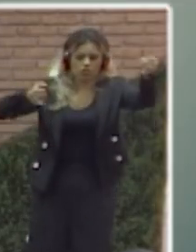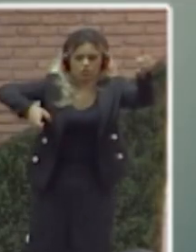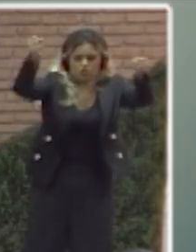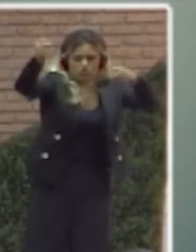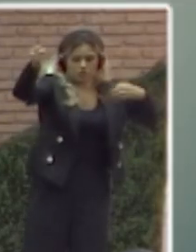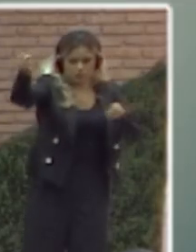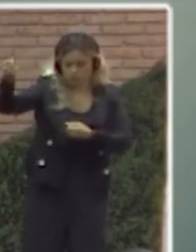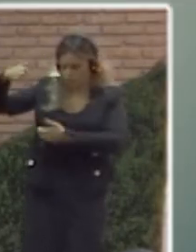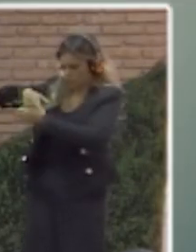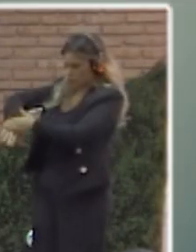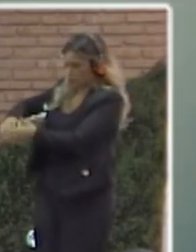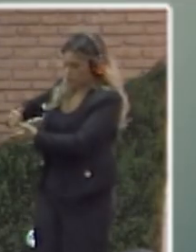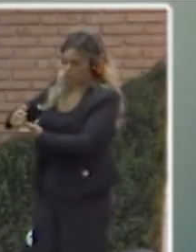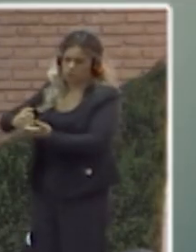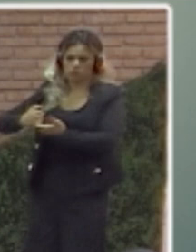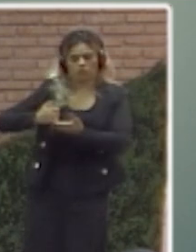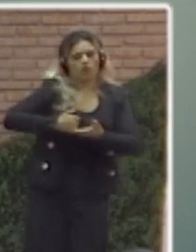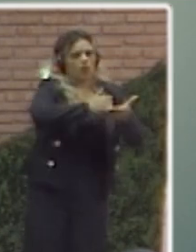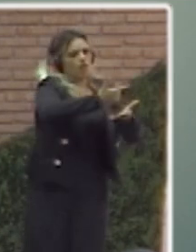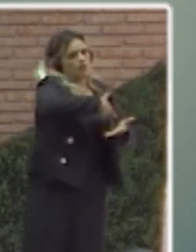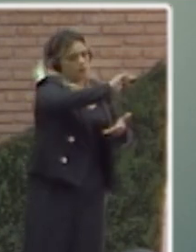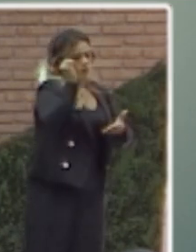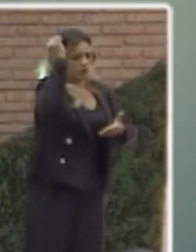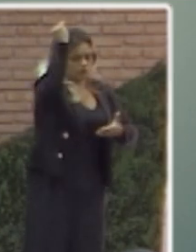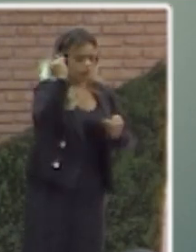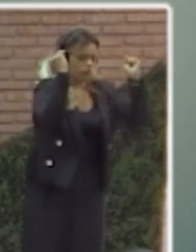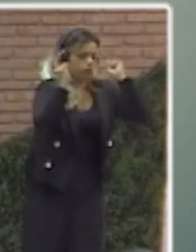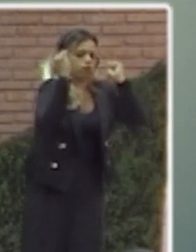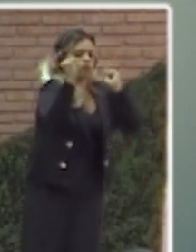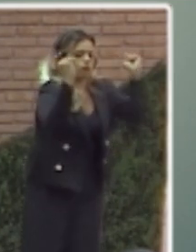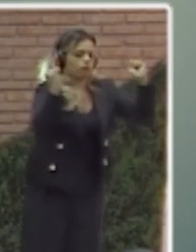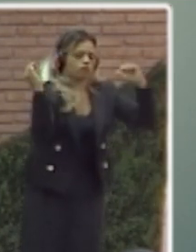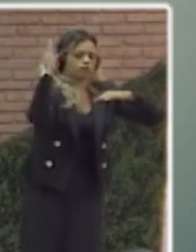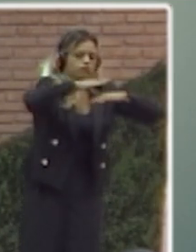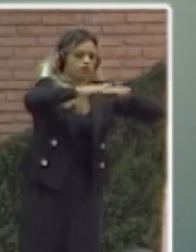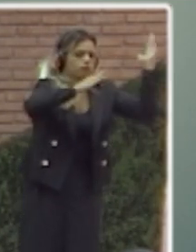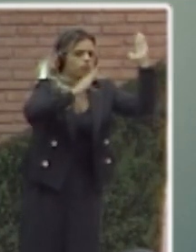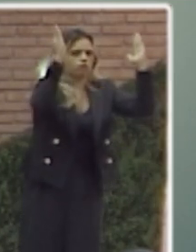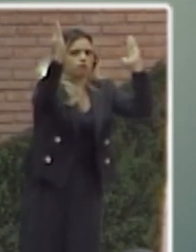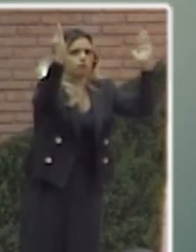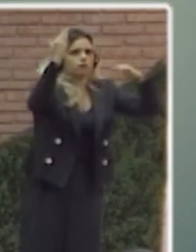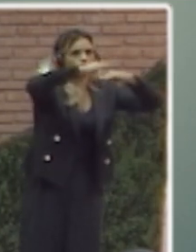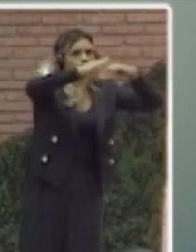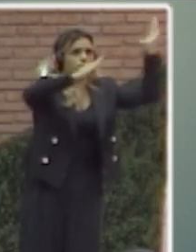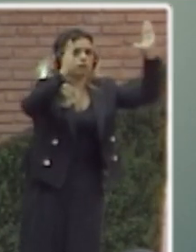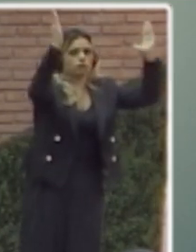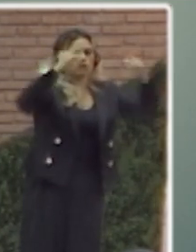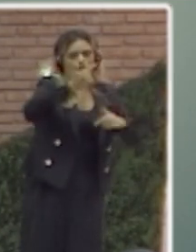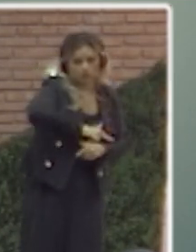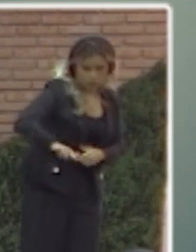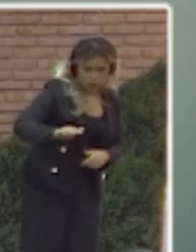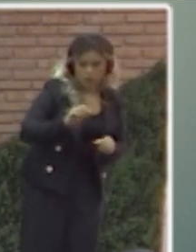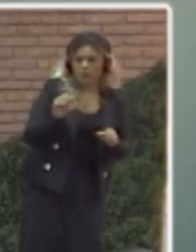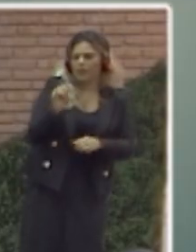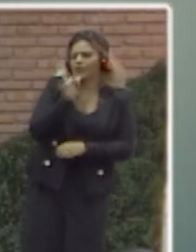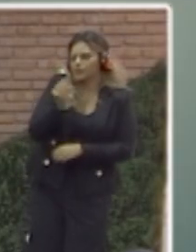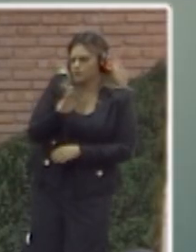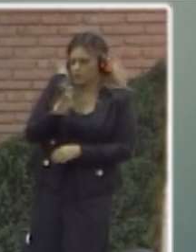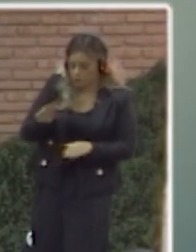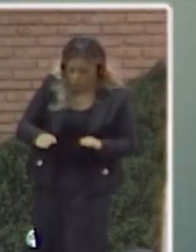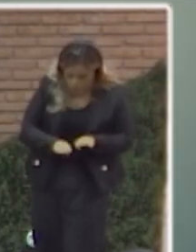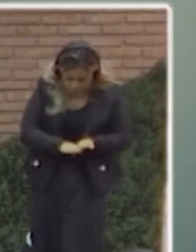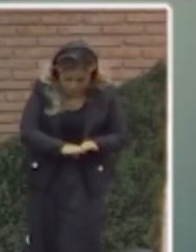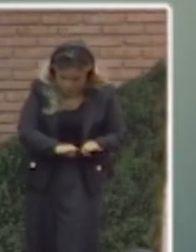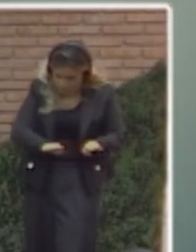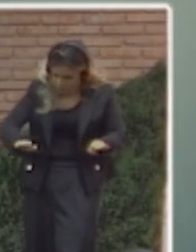alguns exemplos que a gente viu antes, por exemplo, falando de como as terraças